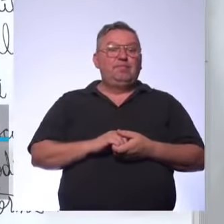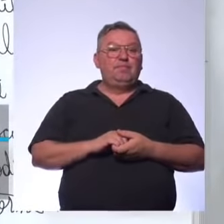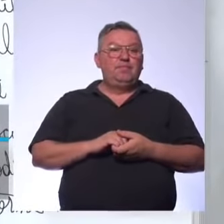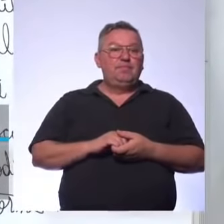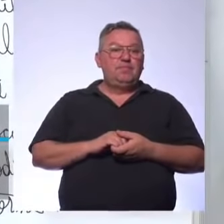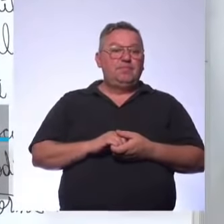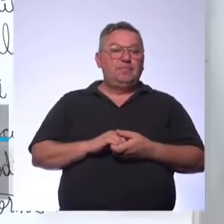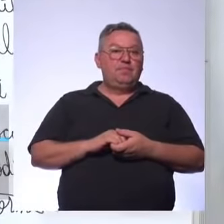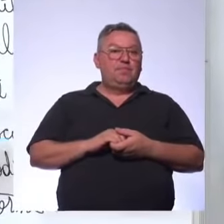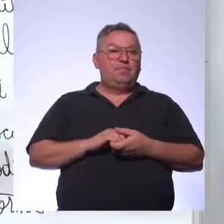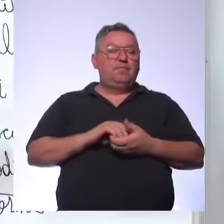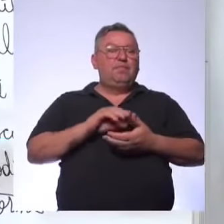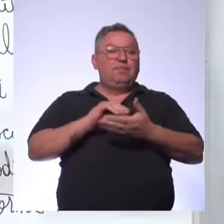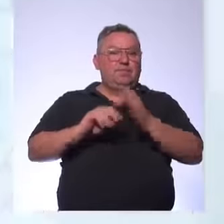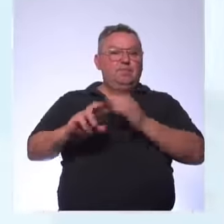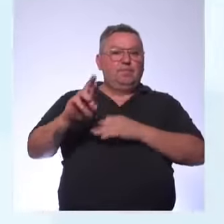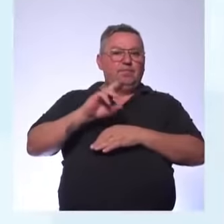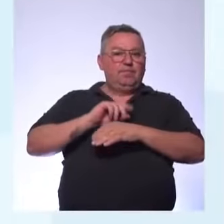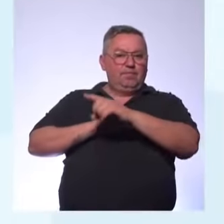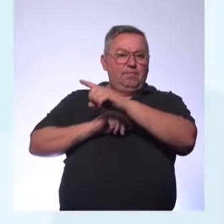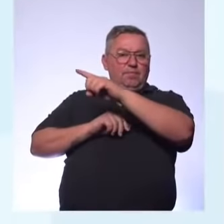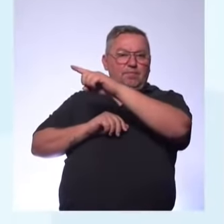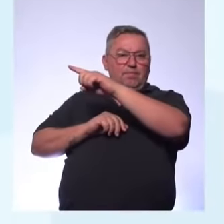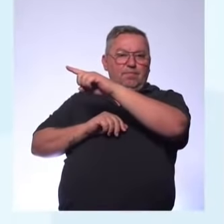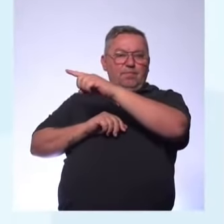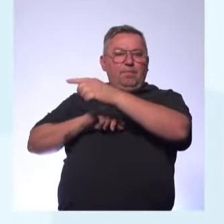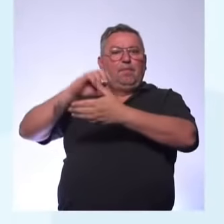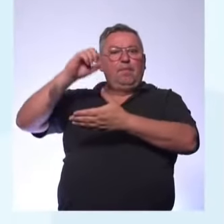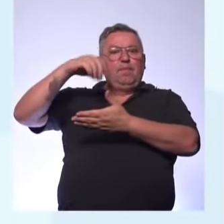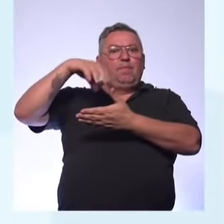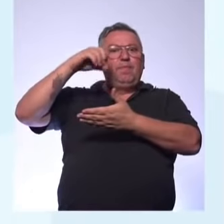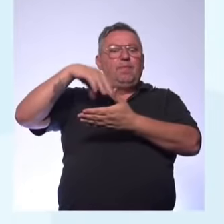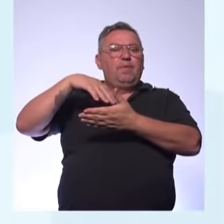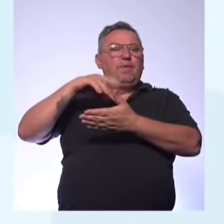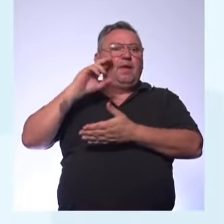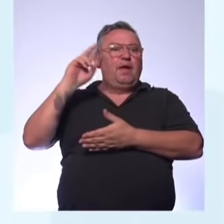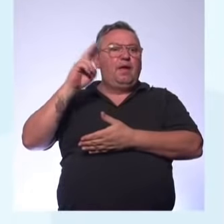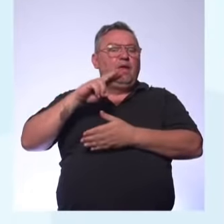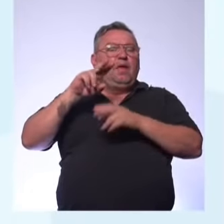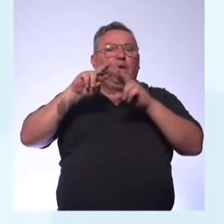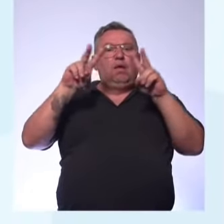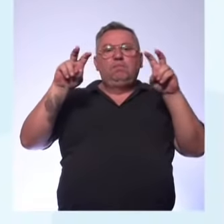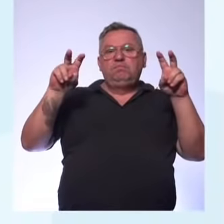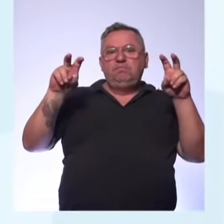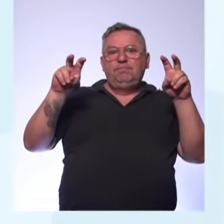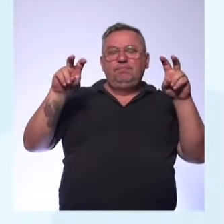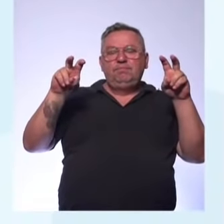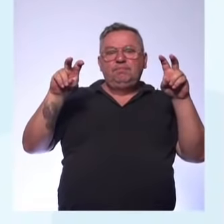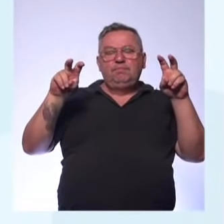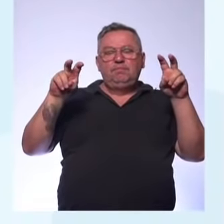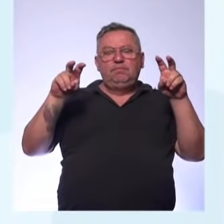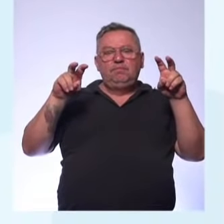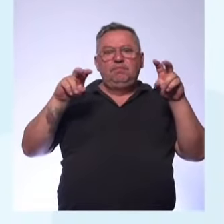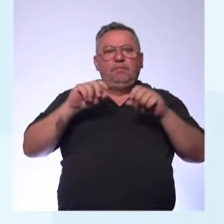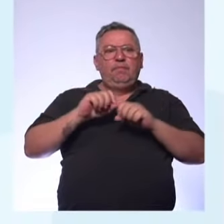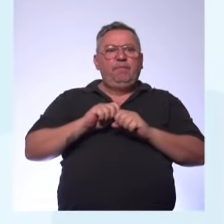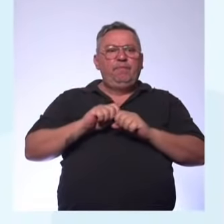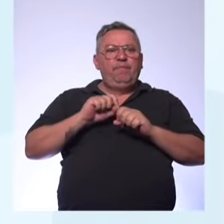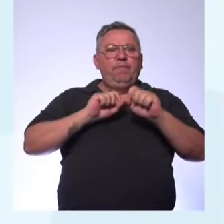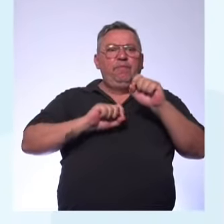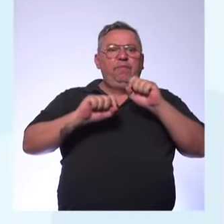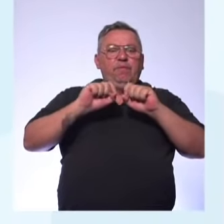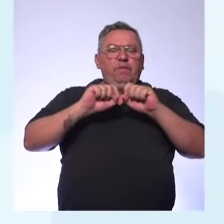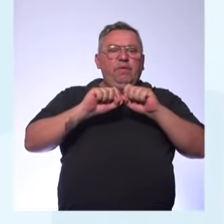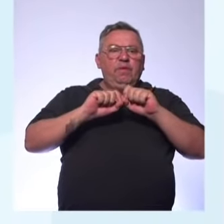Então vamos colocar a resposta ali para vocês darem um print. What is the title? Qual é o título? It is how can